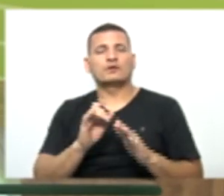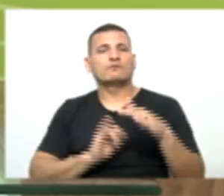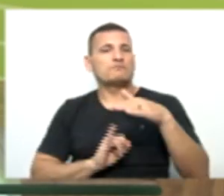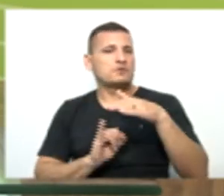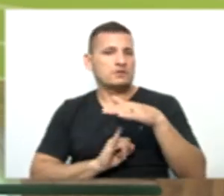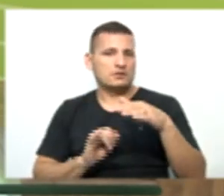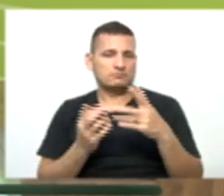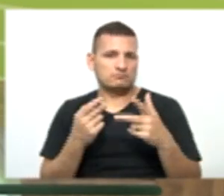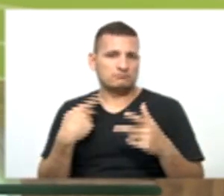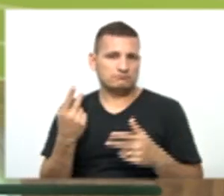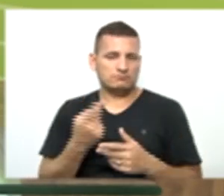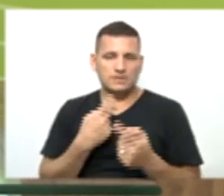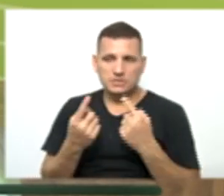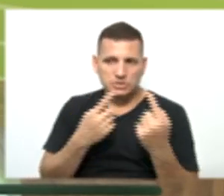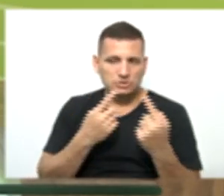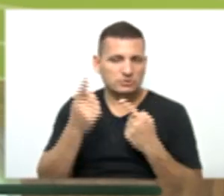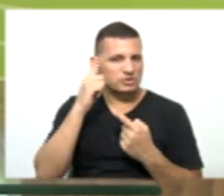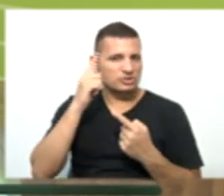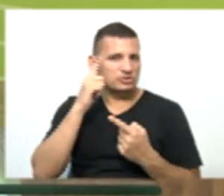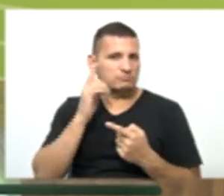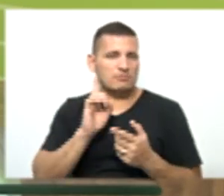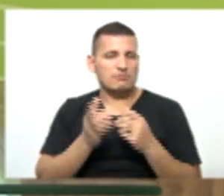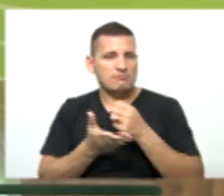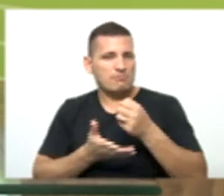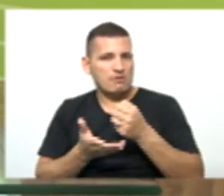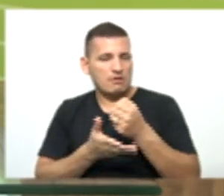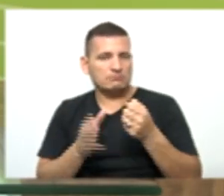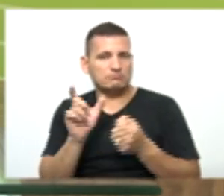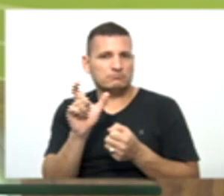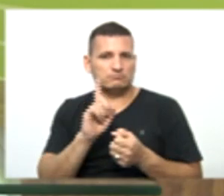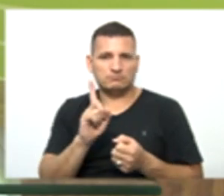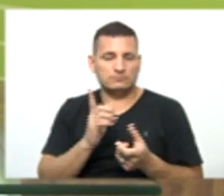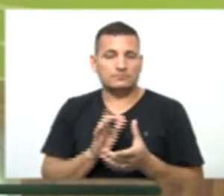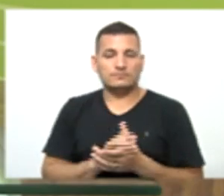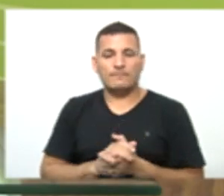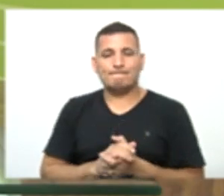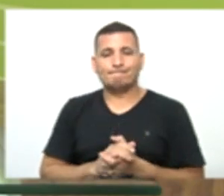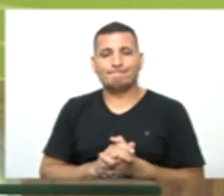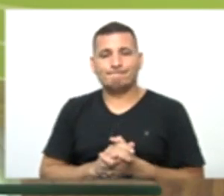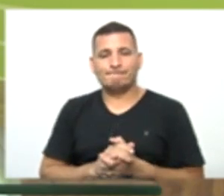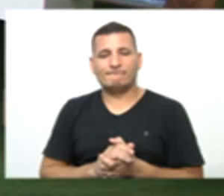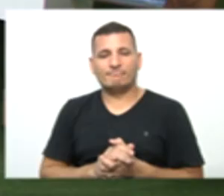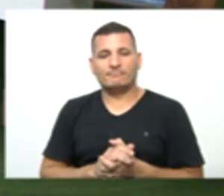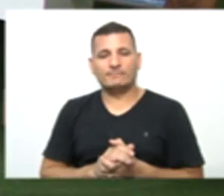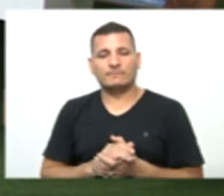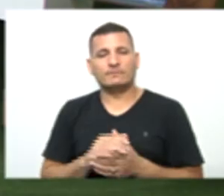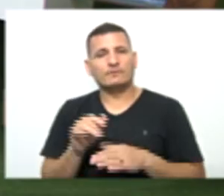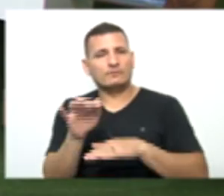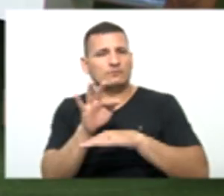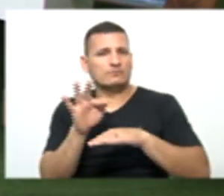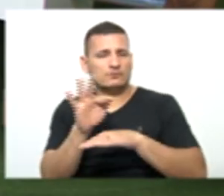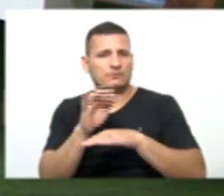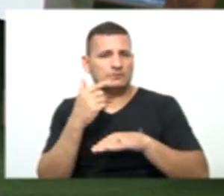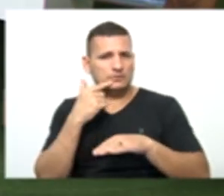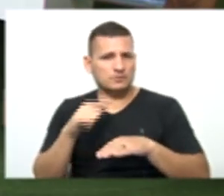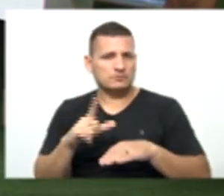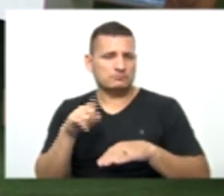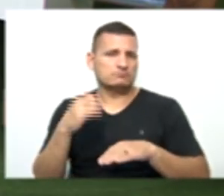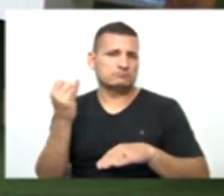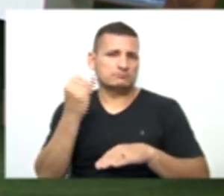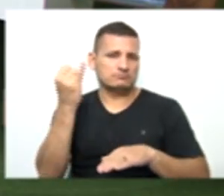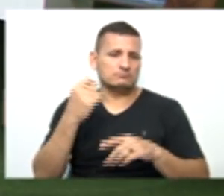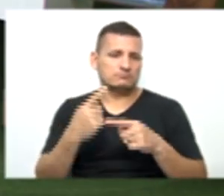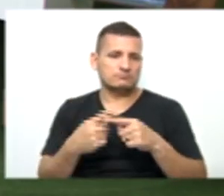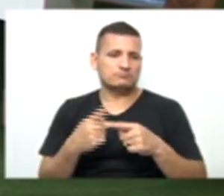a dia, né? A questão da linguagem formal, nesse caso, ela é muito importante. Por quê? Porque ela